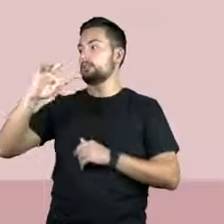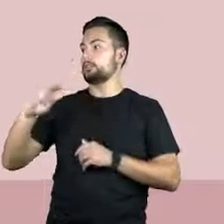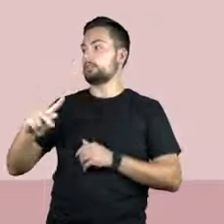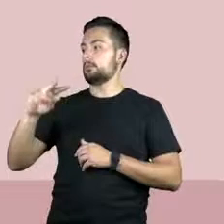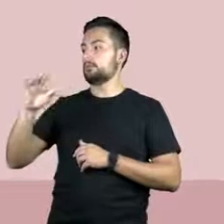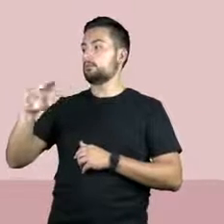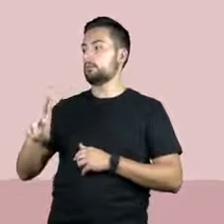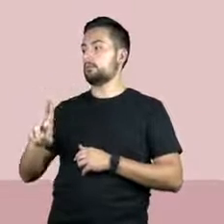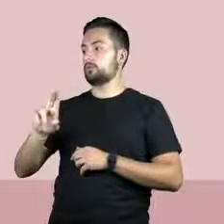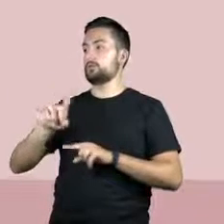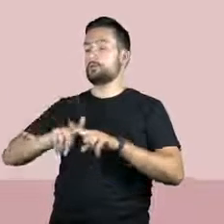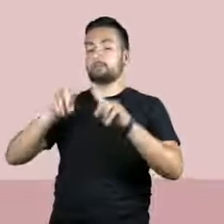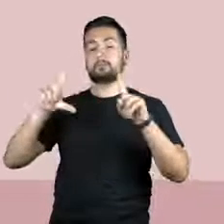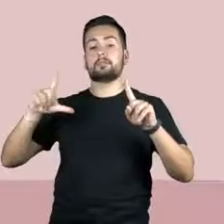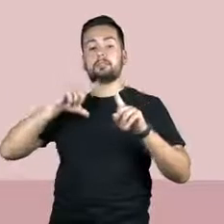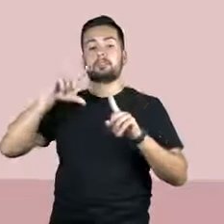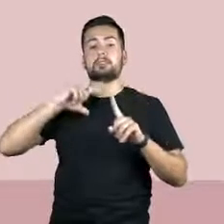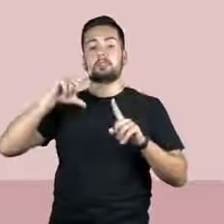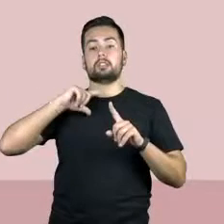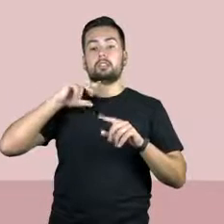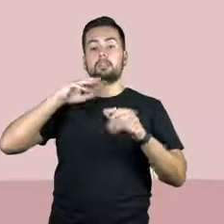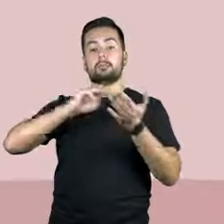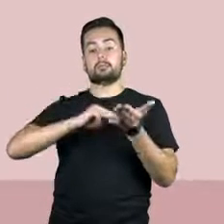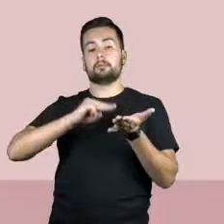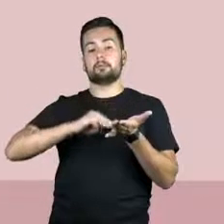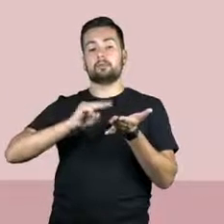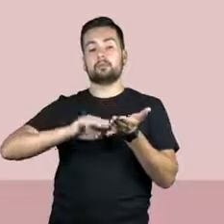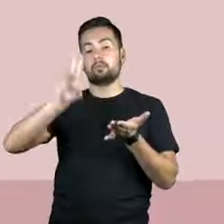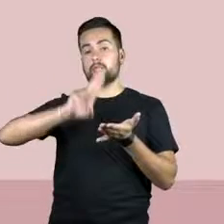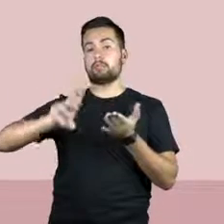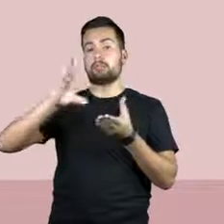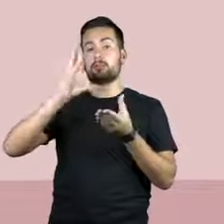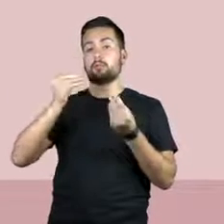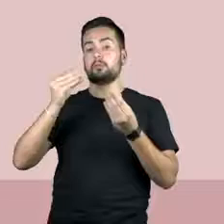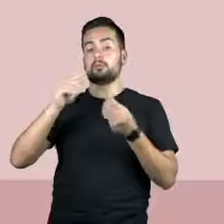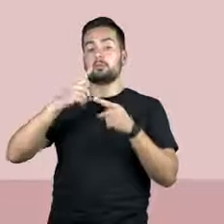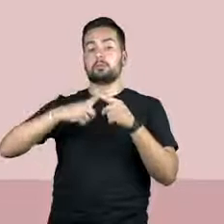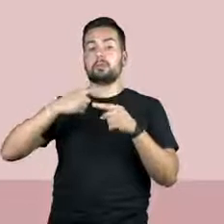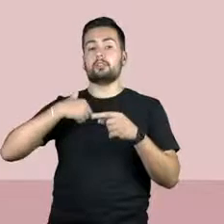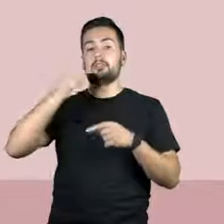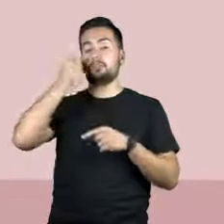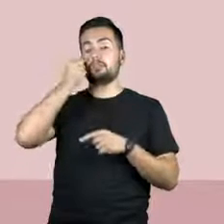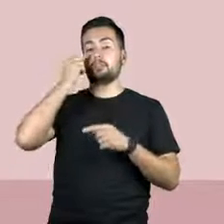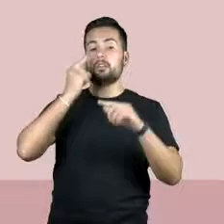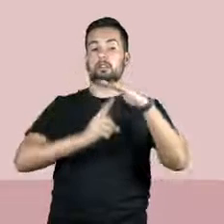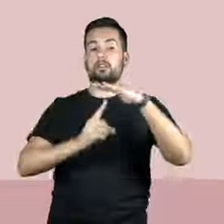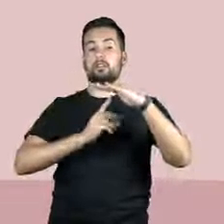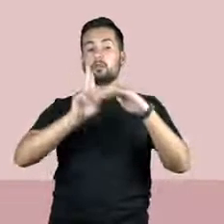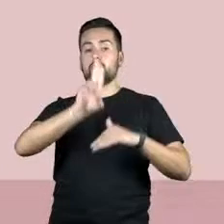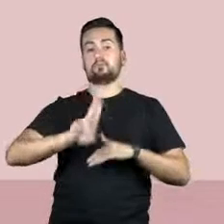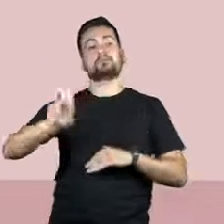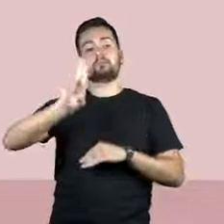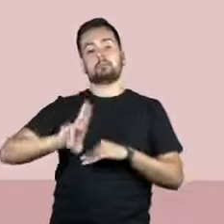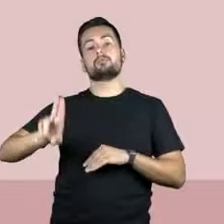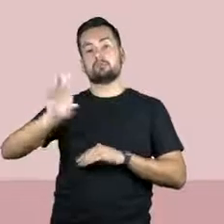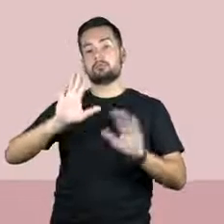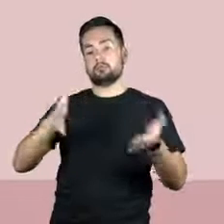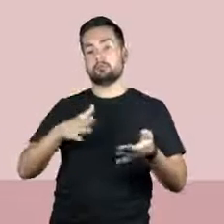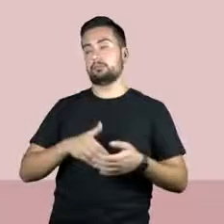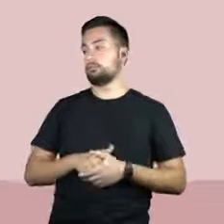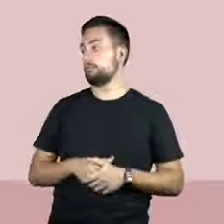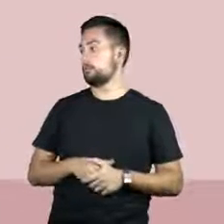Tá? Mas existem, esse tipo de metodologia é muito utilizada porque eu vejo os clientes utilizando isso, né? Os usuários do GEO5.